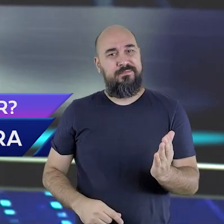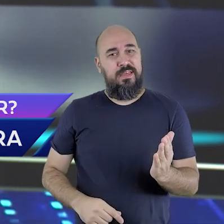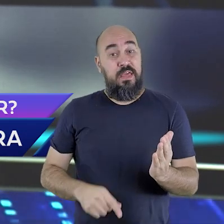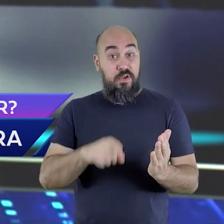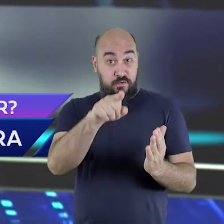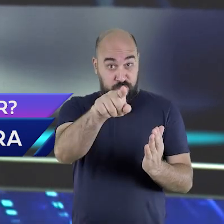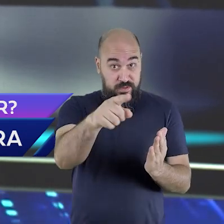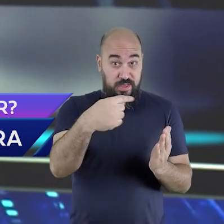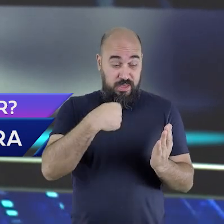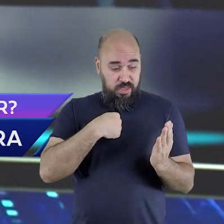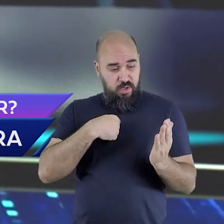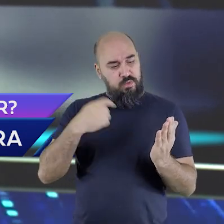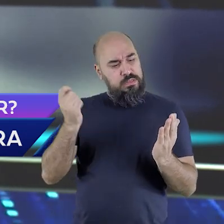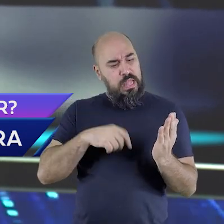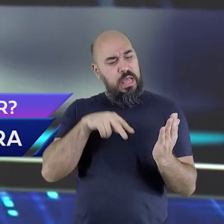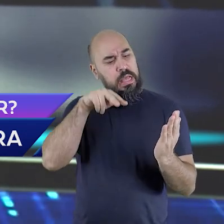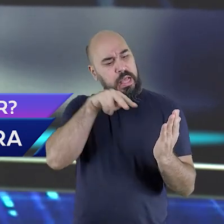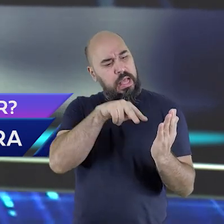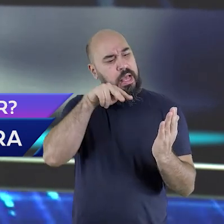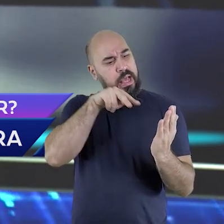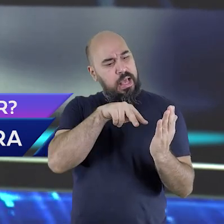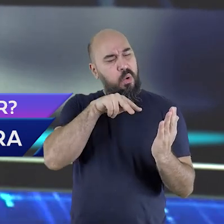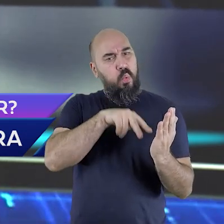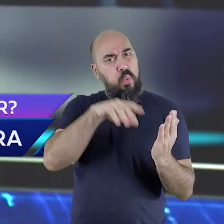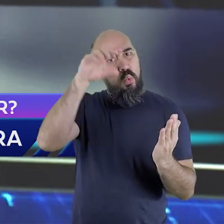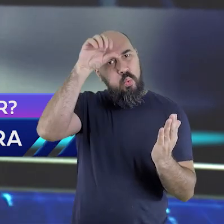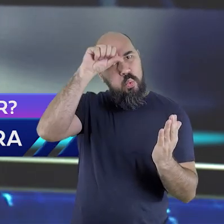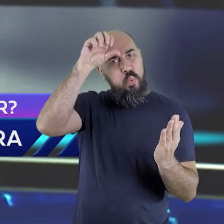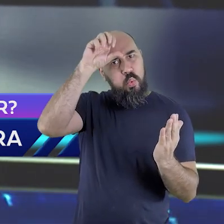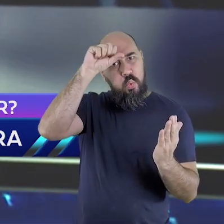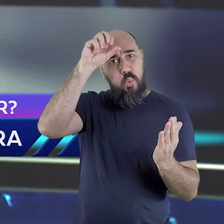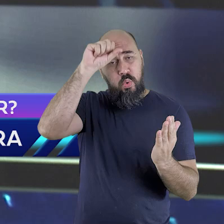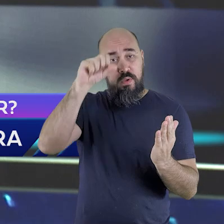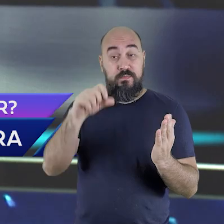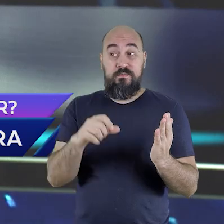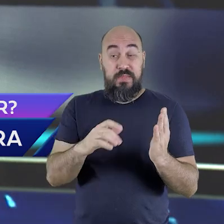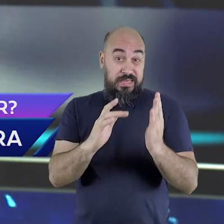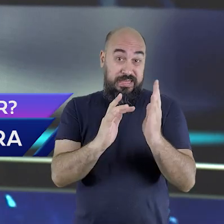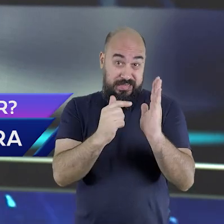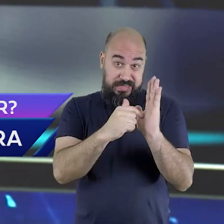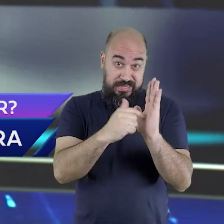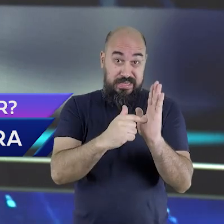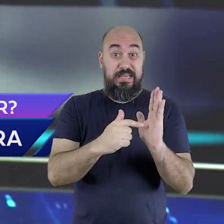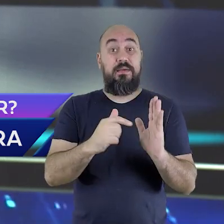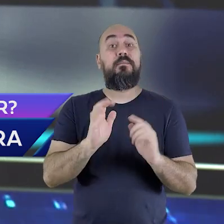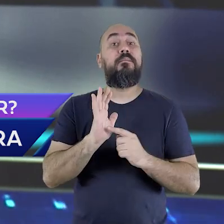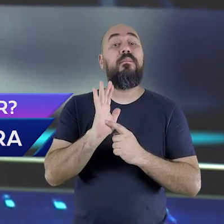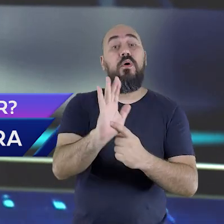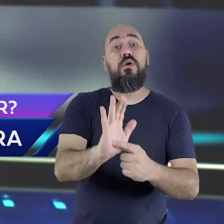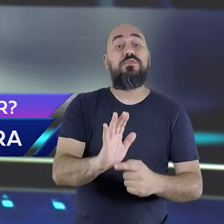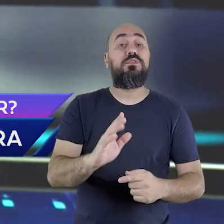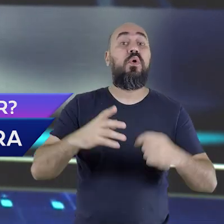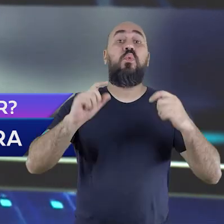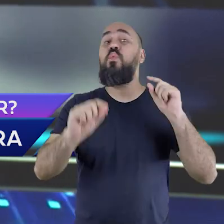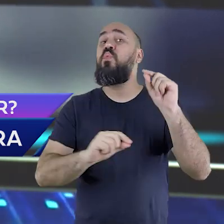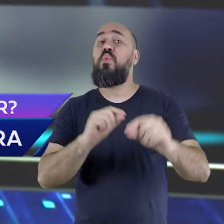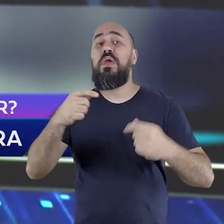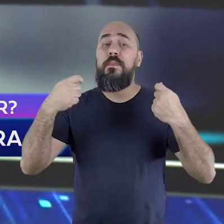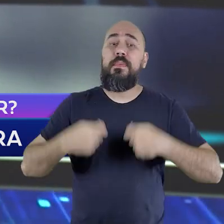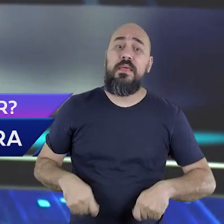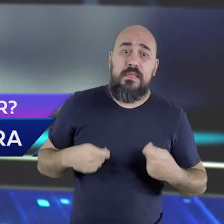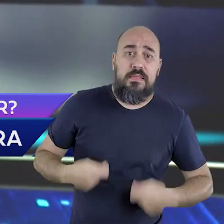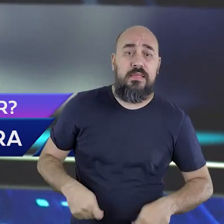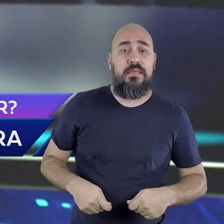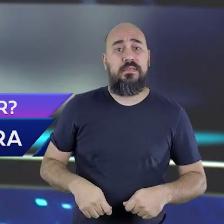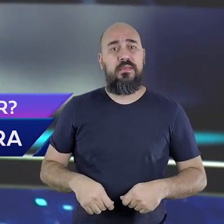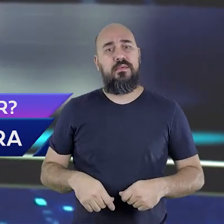nos deixou revelado aquilo que nós precisamos e aquilo que necessitamos fazer. Há 2000